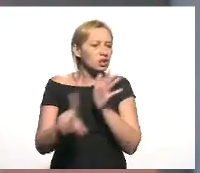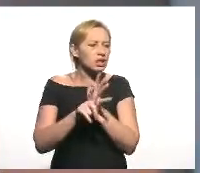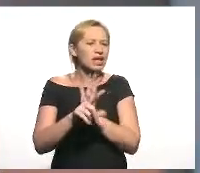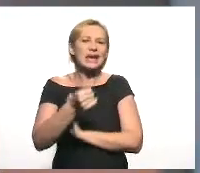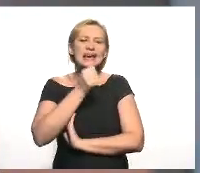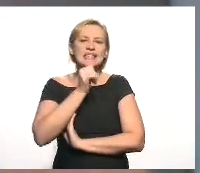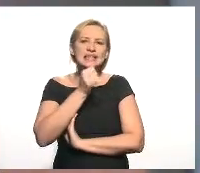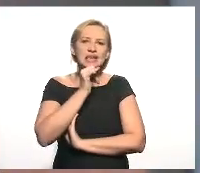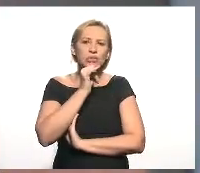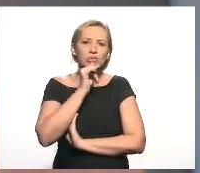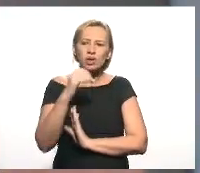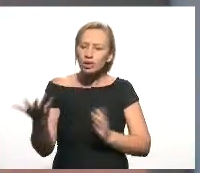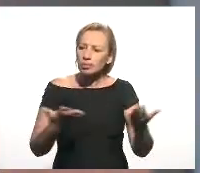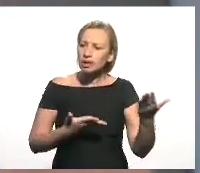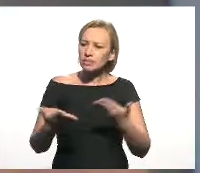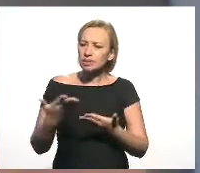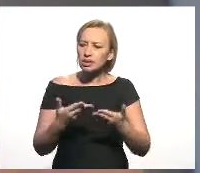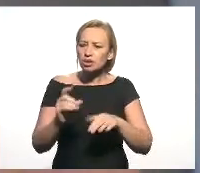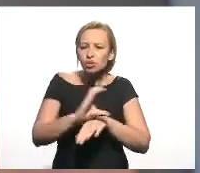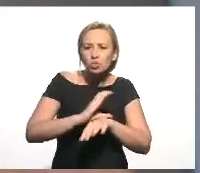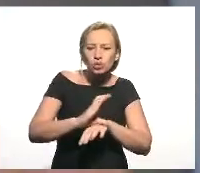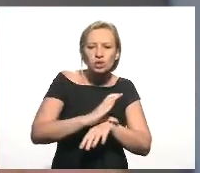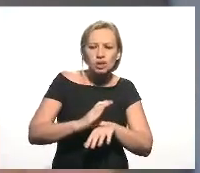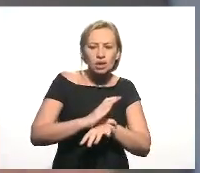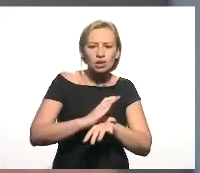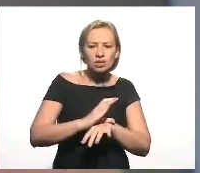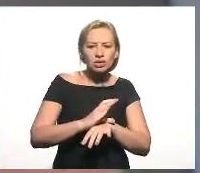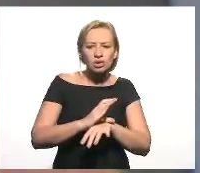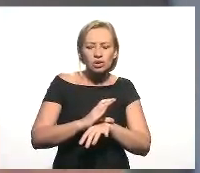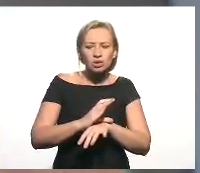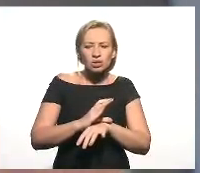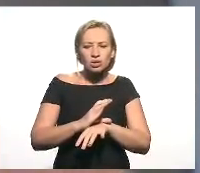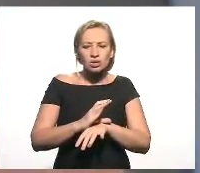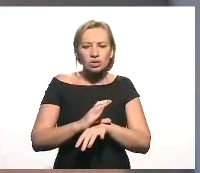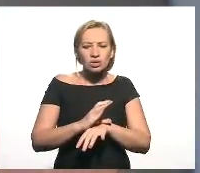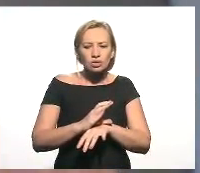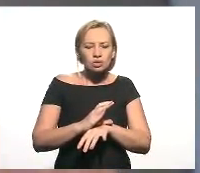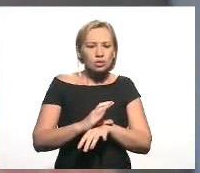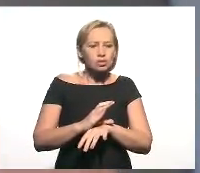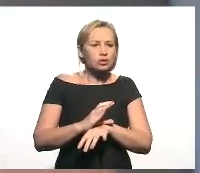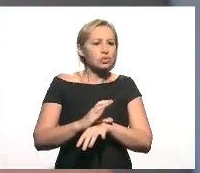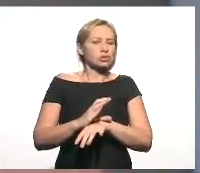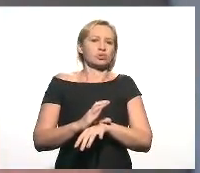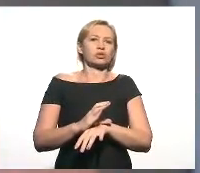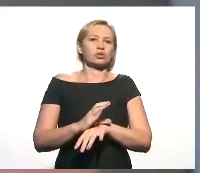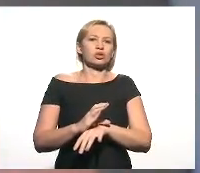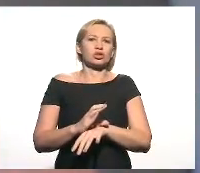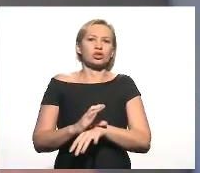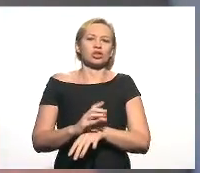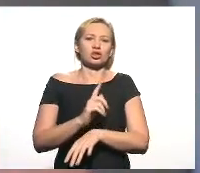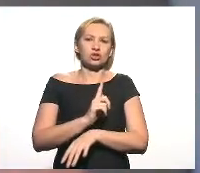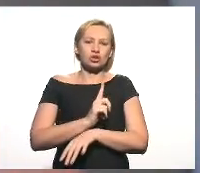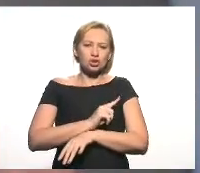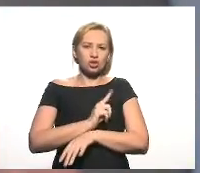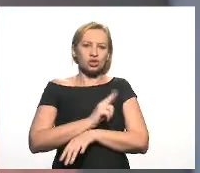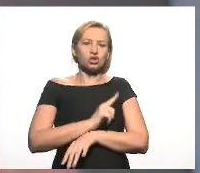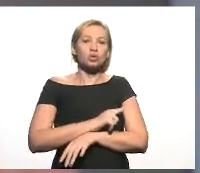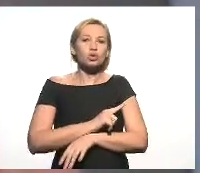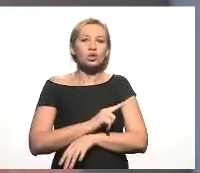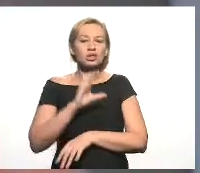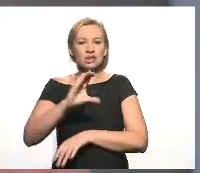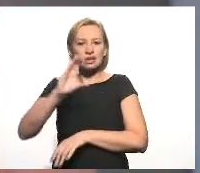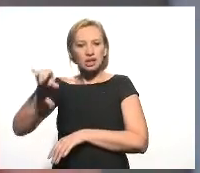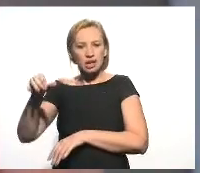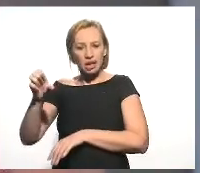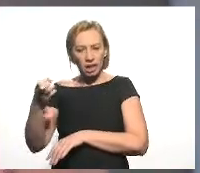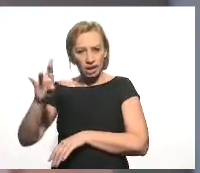participação dos servidores no Conselho Gestor da FAETEC, do CCIERJ. Olha que absurdo. Uma instituição